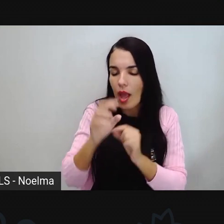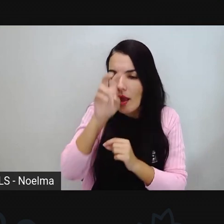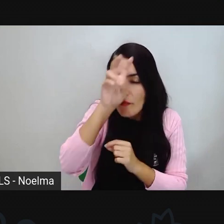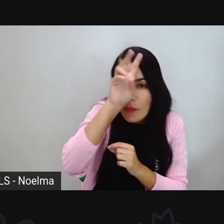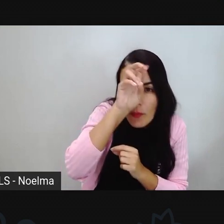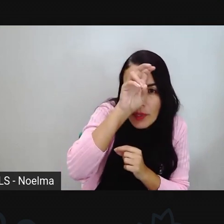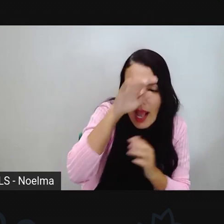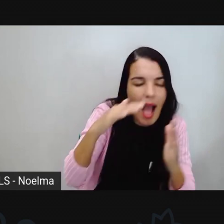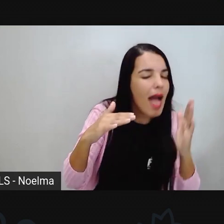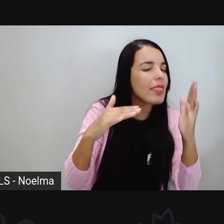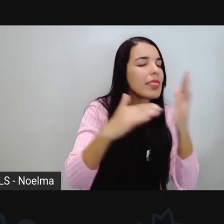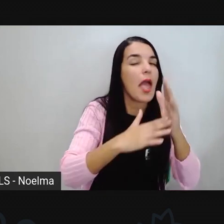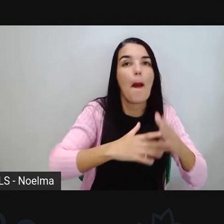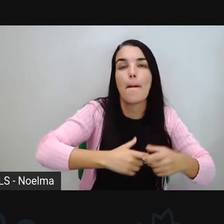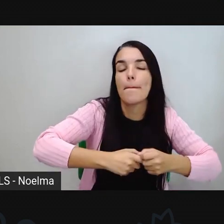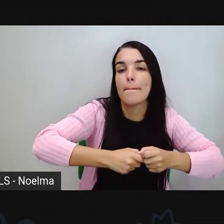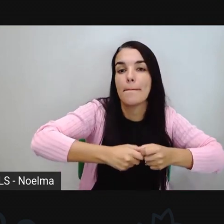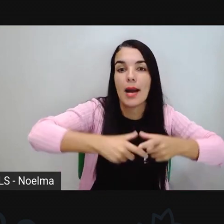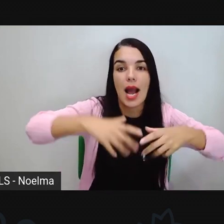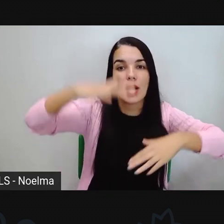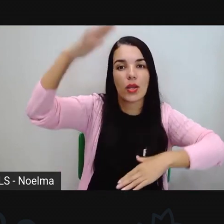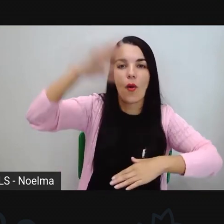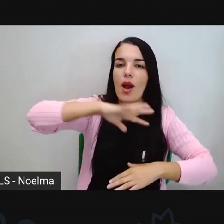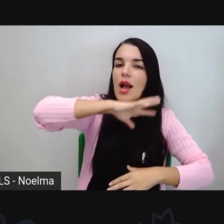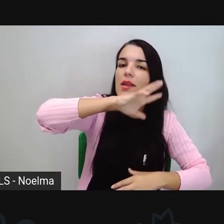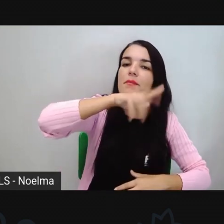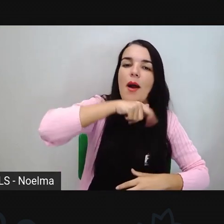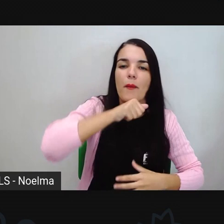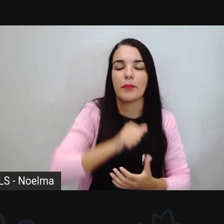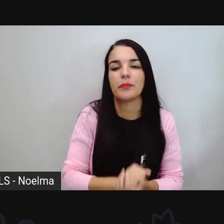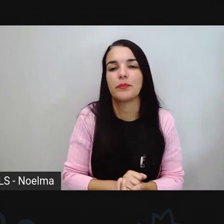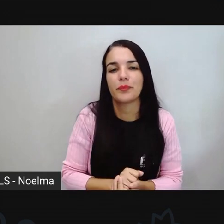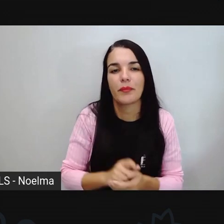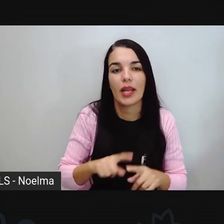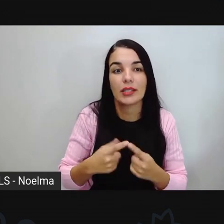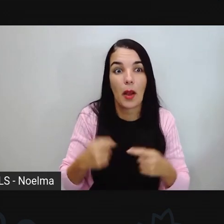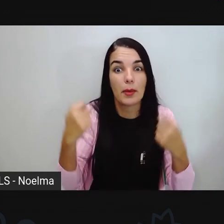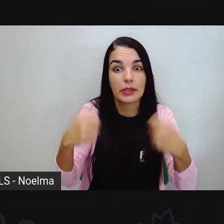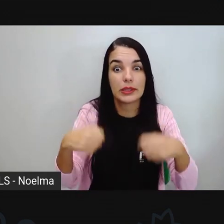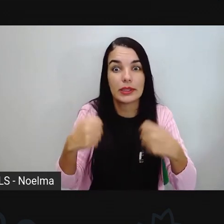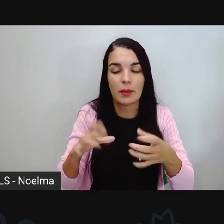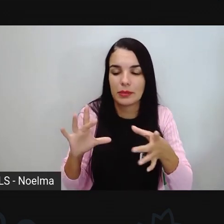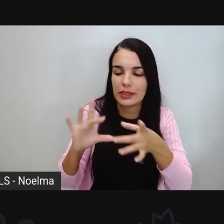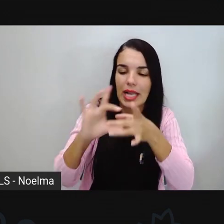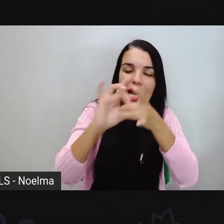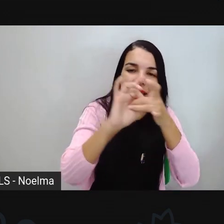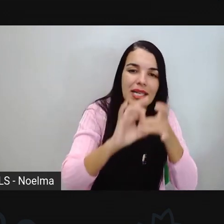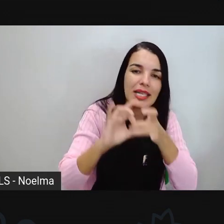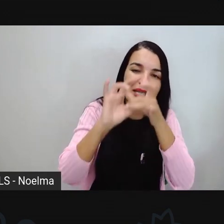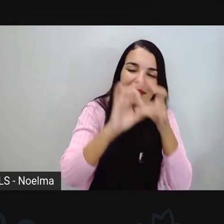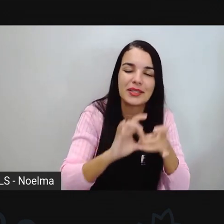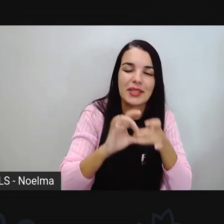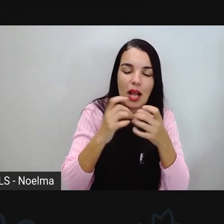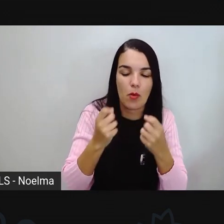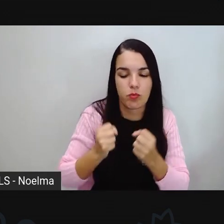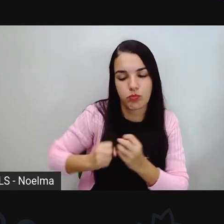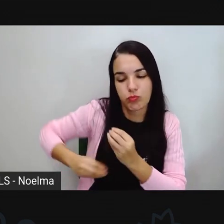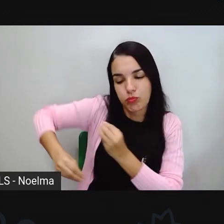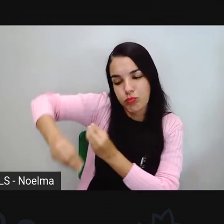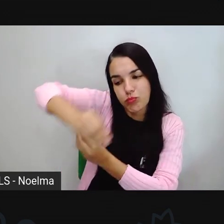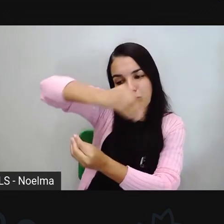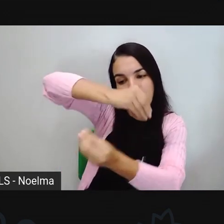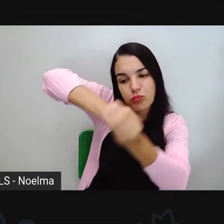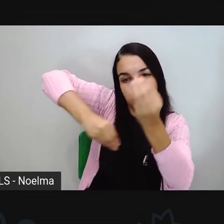formiguinha até o maior dos antílopes. Estamos todos ligados ao grande ciclo da vida.